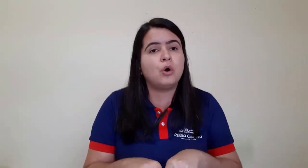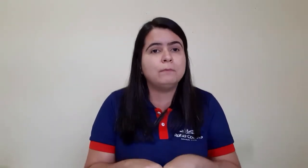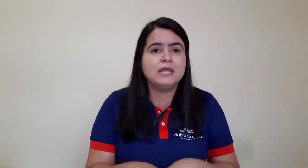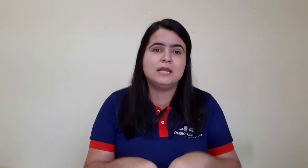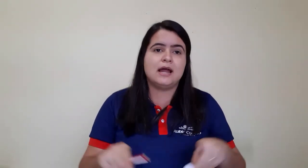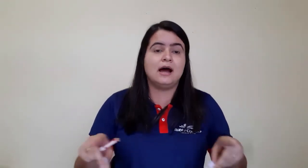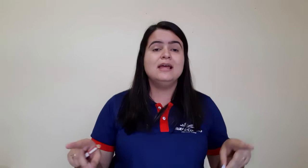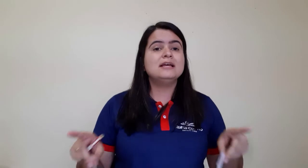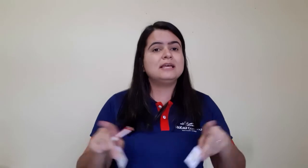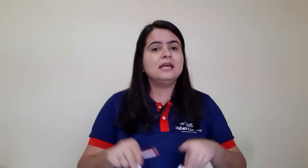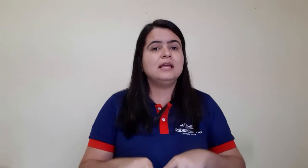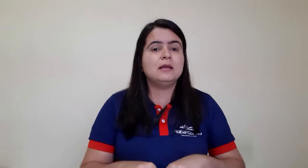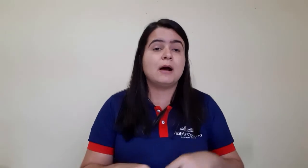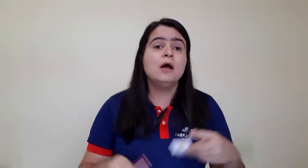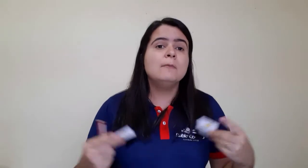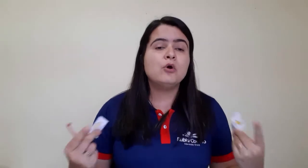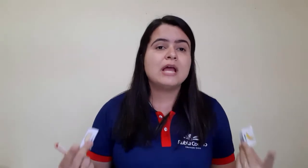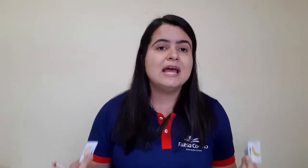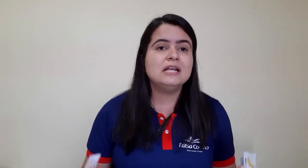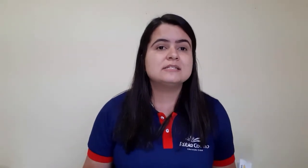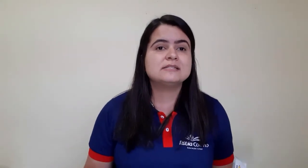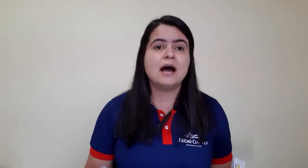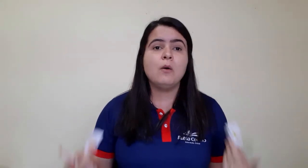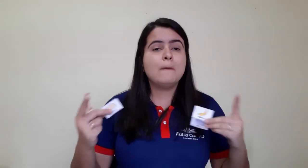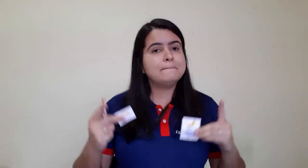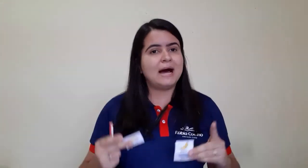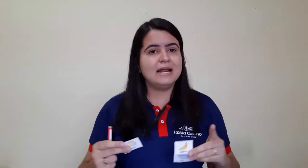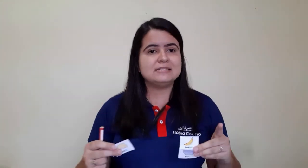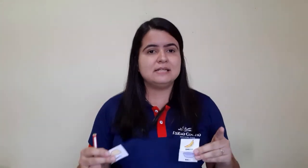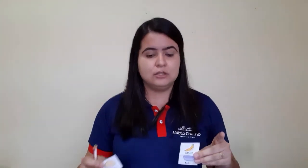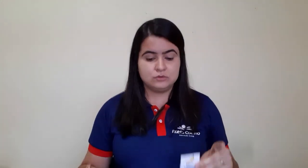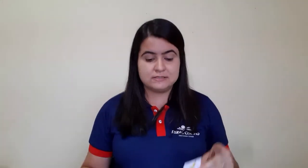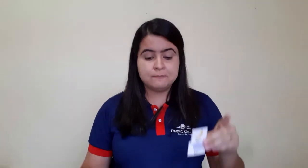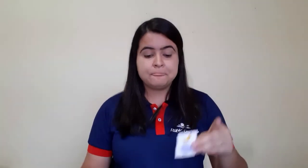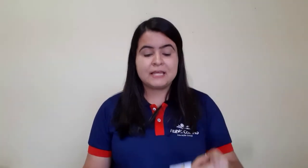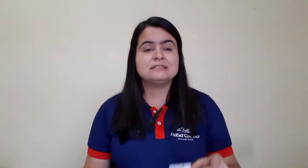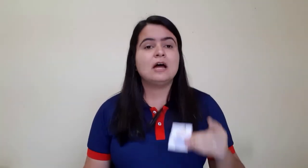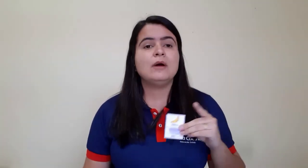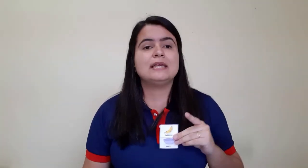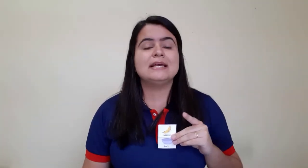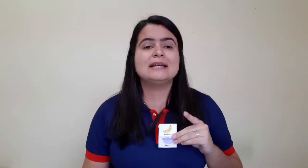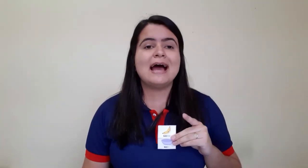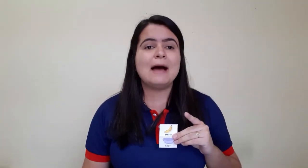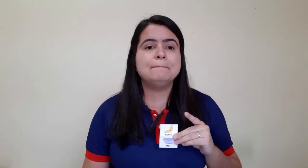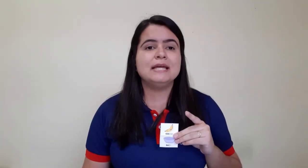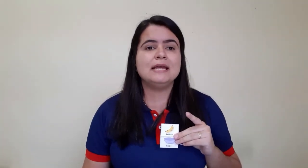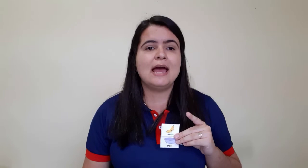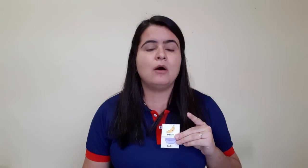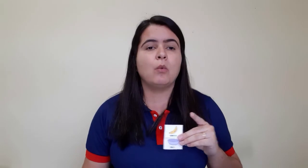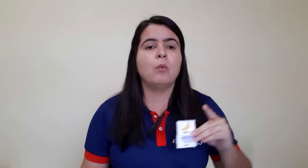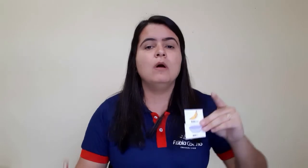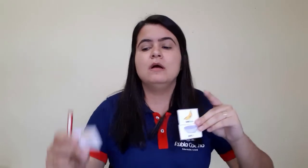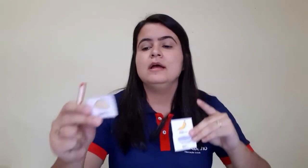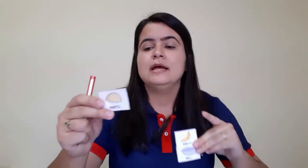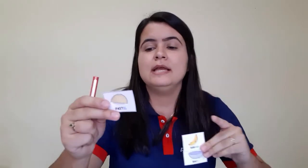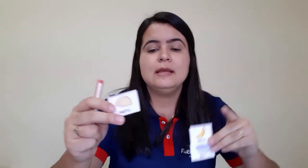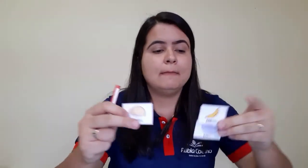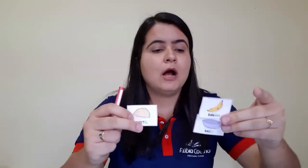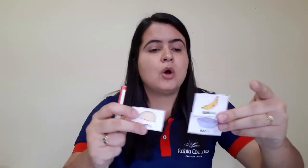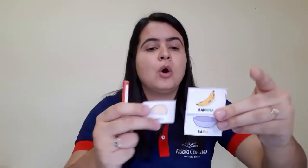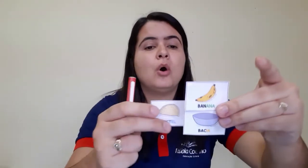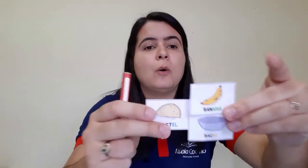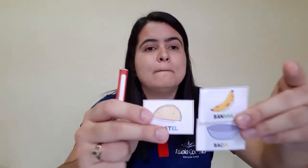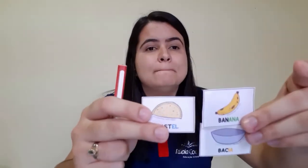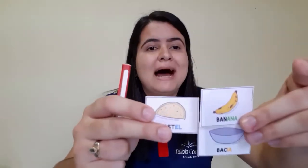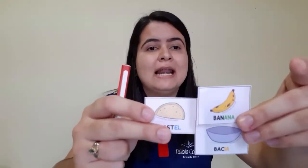som combina, que rima, porque eles são parecidos. Então, aqui, Gabriel